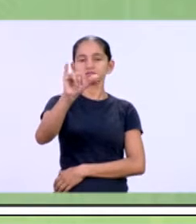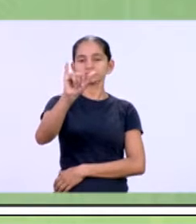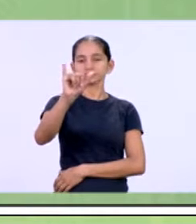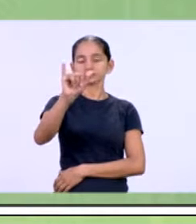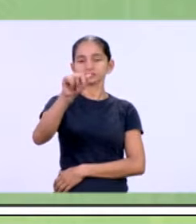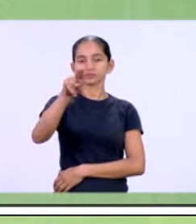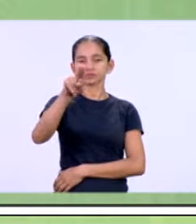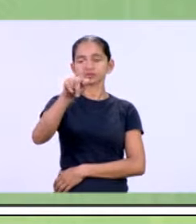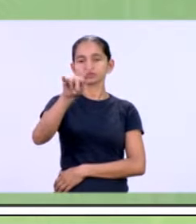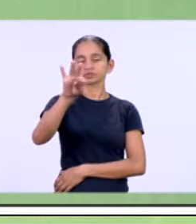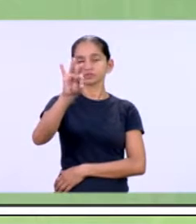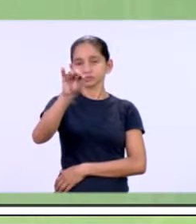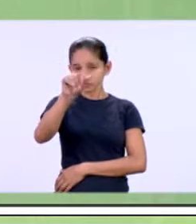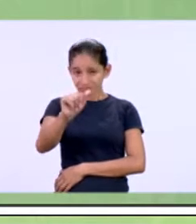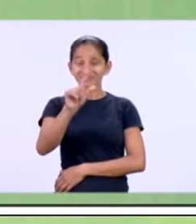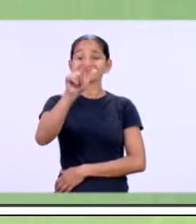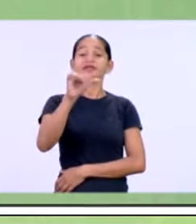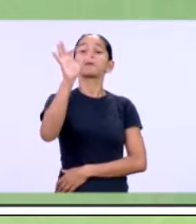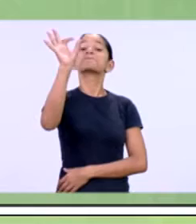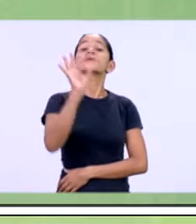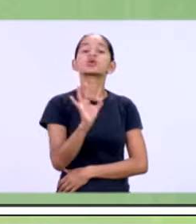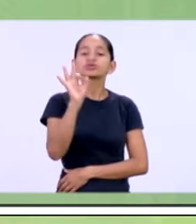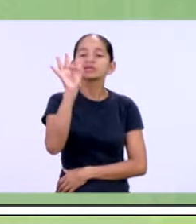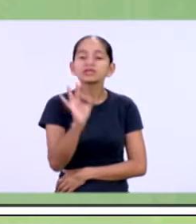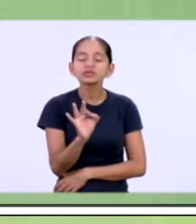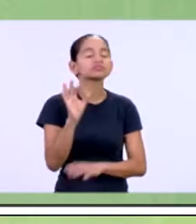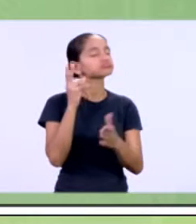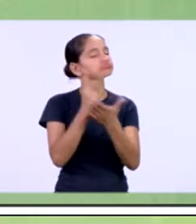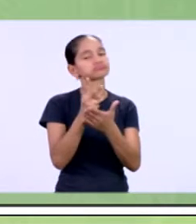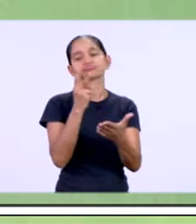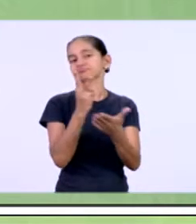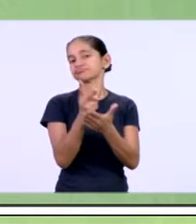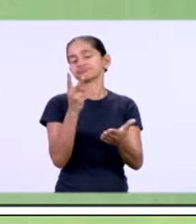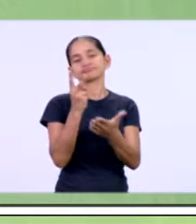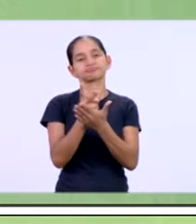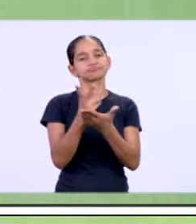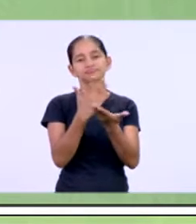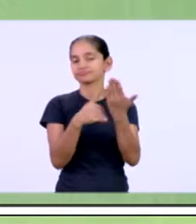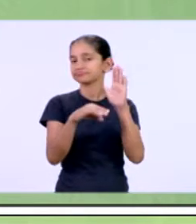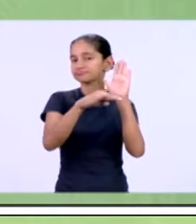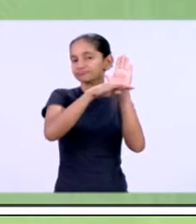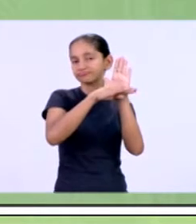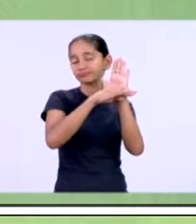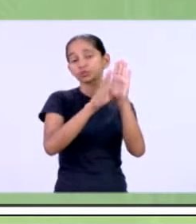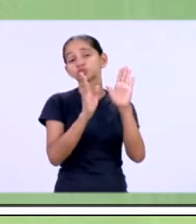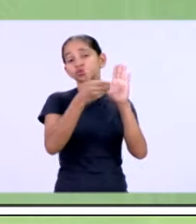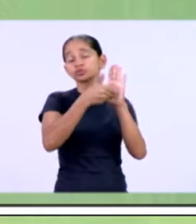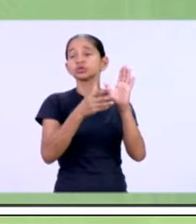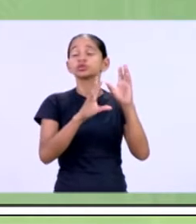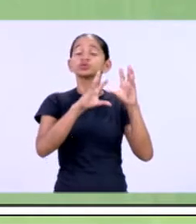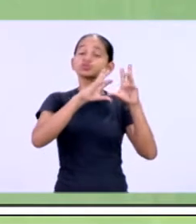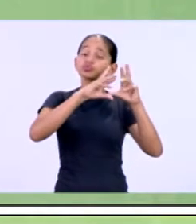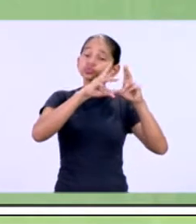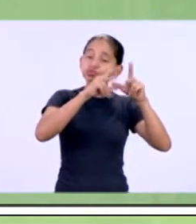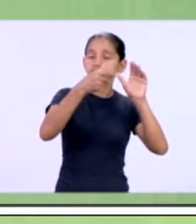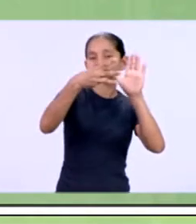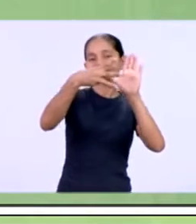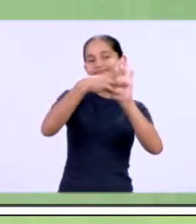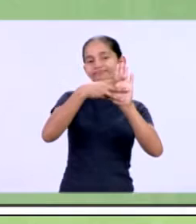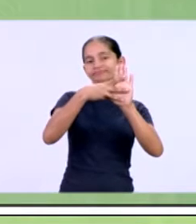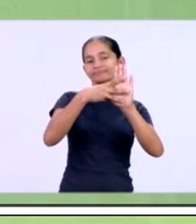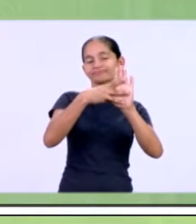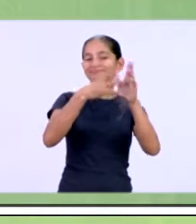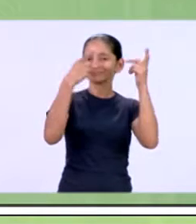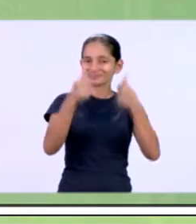a base de cálculo, e aí você vai ter o valor que você vai pagar para quitar o tributo. E tudo isso aí tem que estar definido em uma